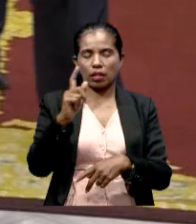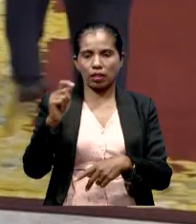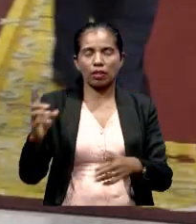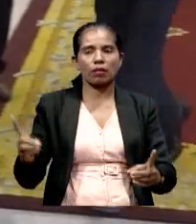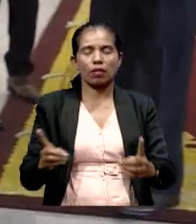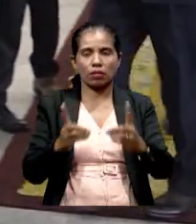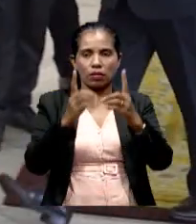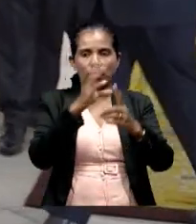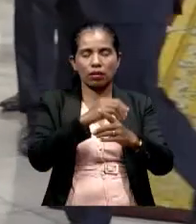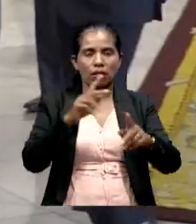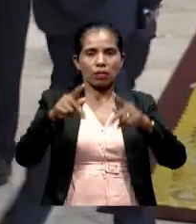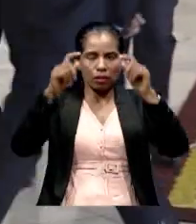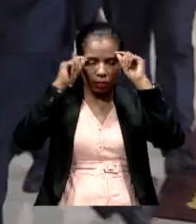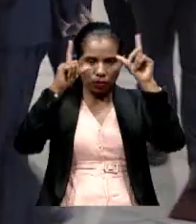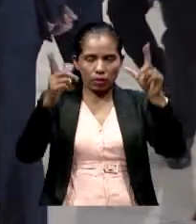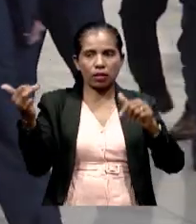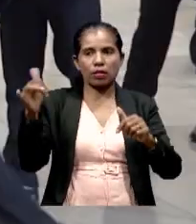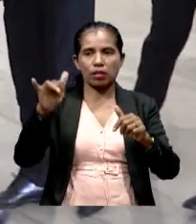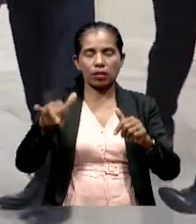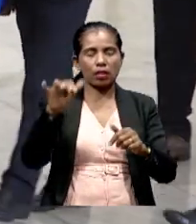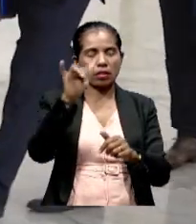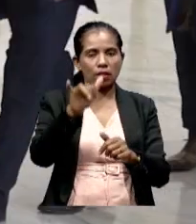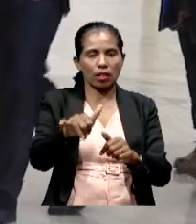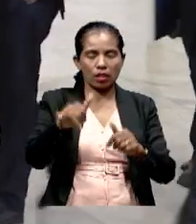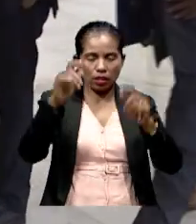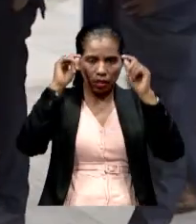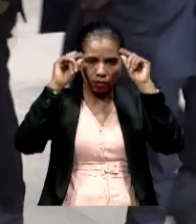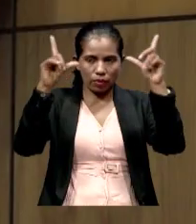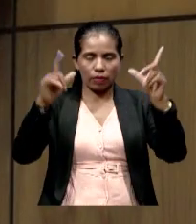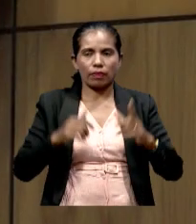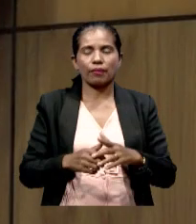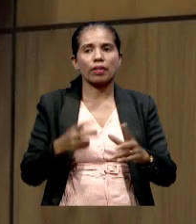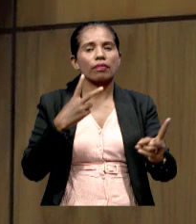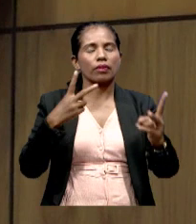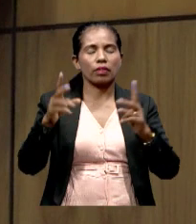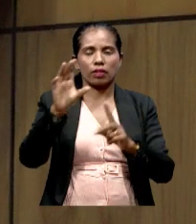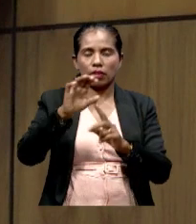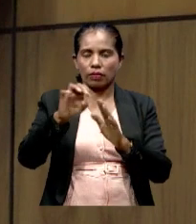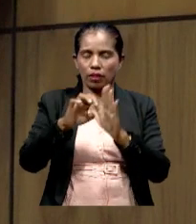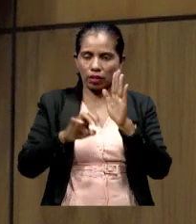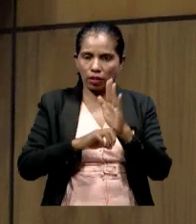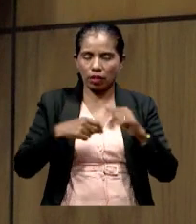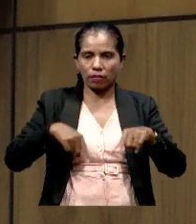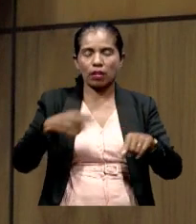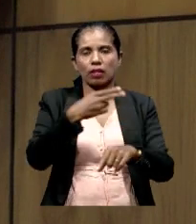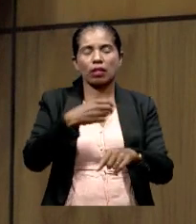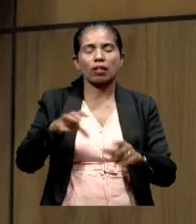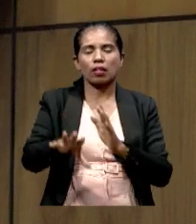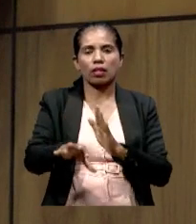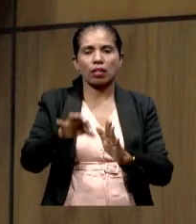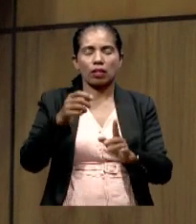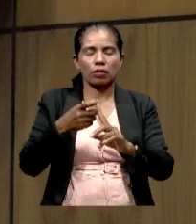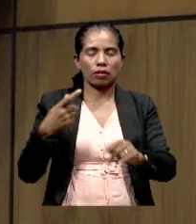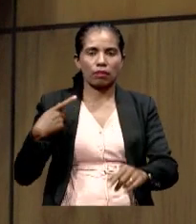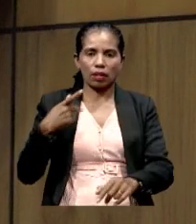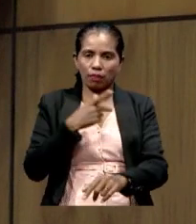Soro Malu, o Timor Wansira, Nebehela e a Timor Ocidental. Visita chefe Estado da Indonésia reta autorização do